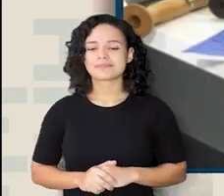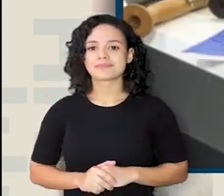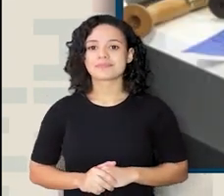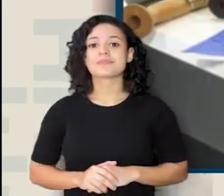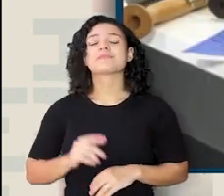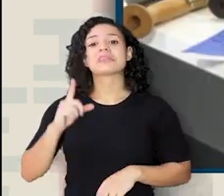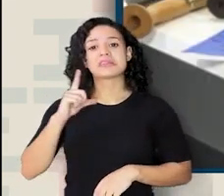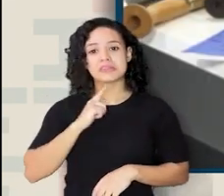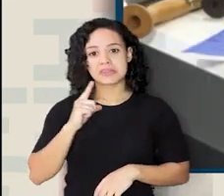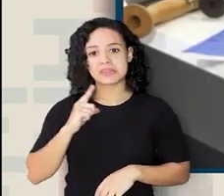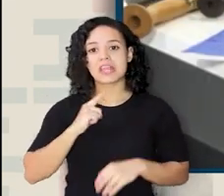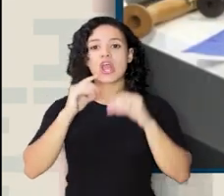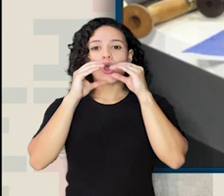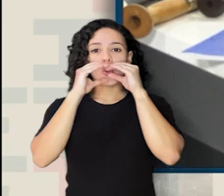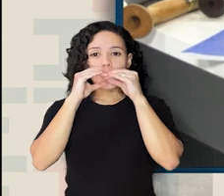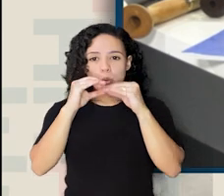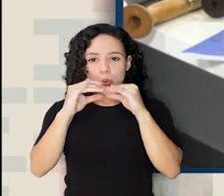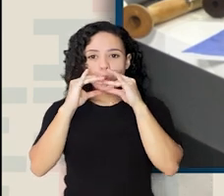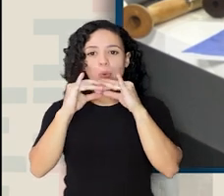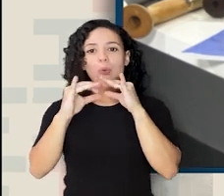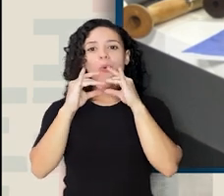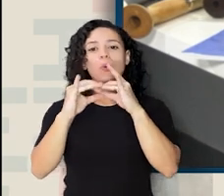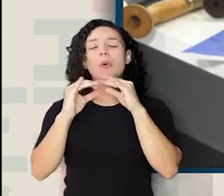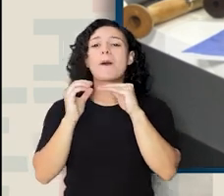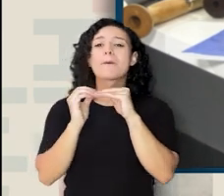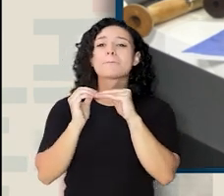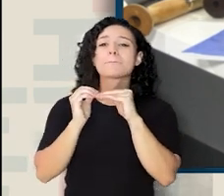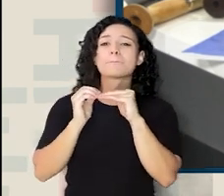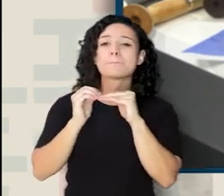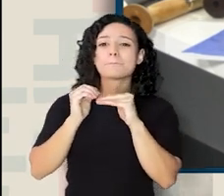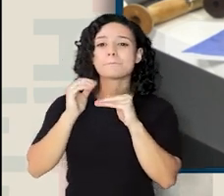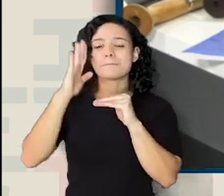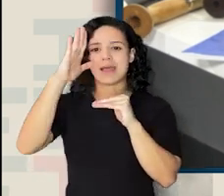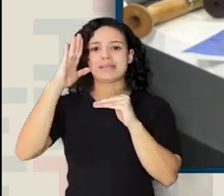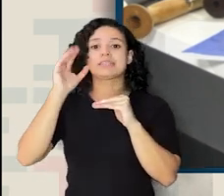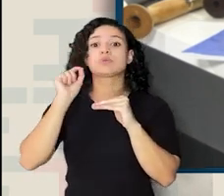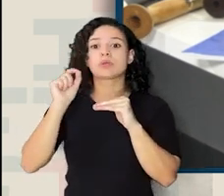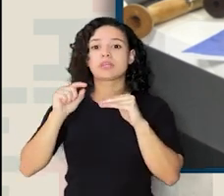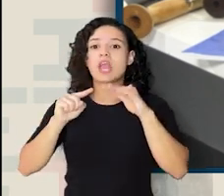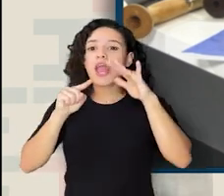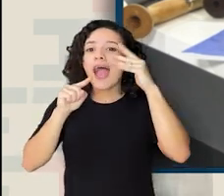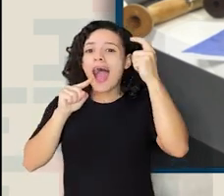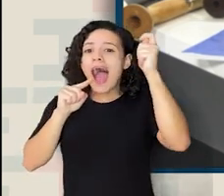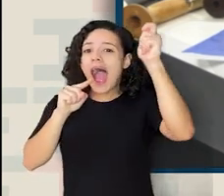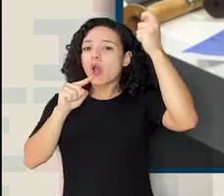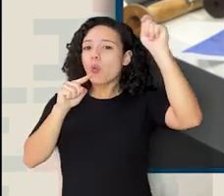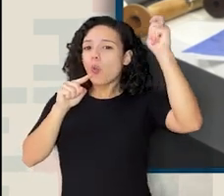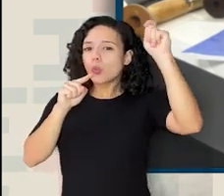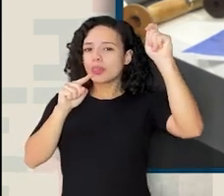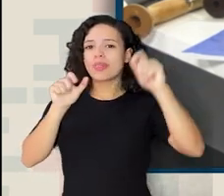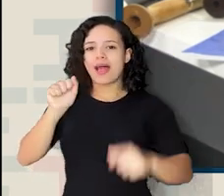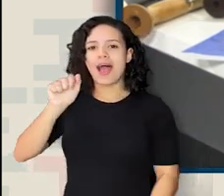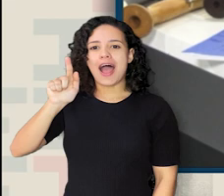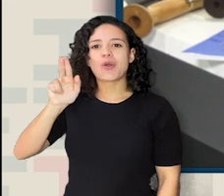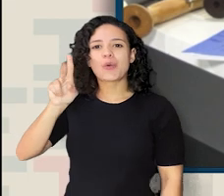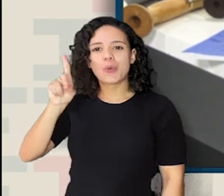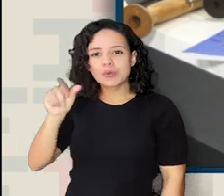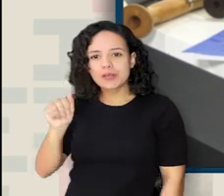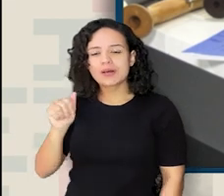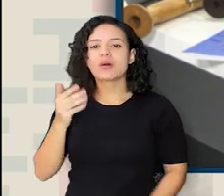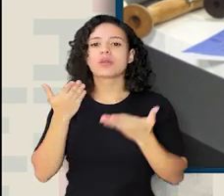Certo? Mas ainda tem flautas mais agudas do que a soprano. Nós temos a flauta